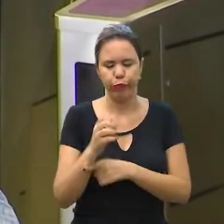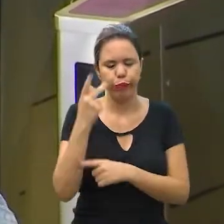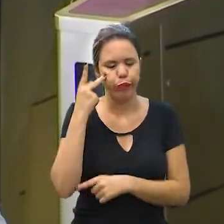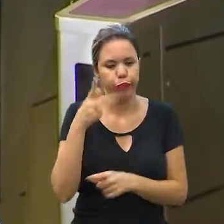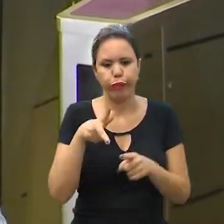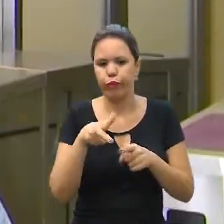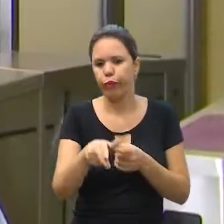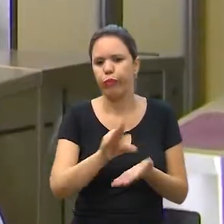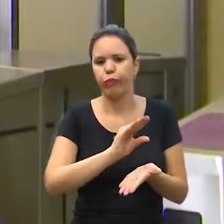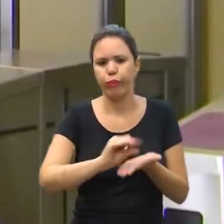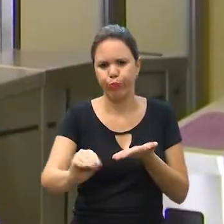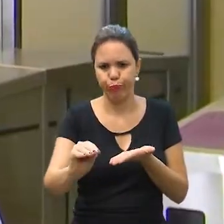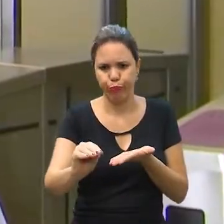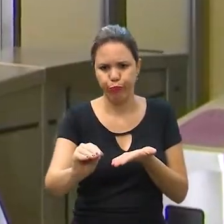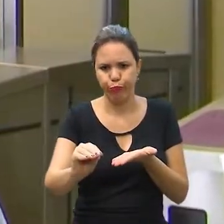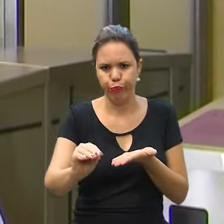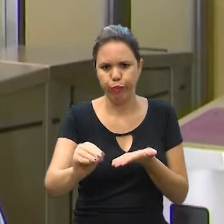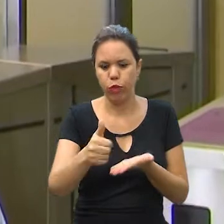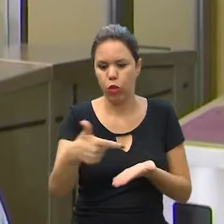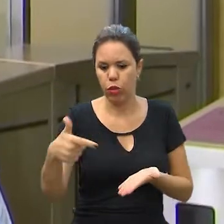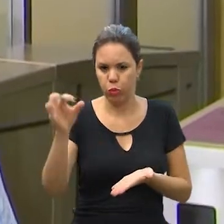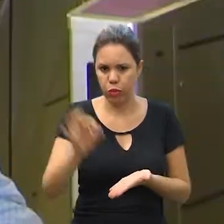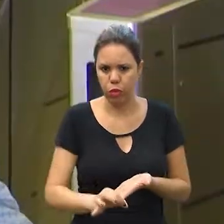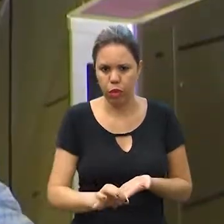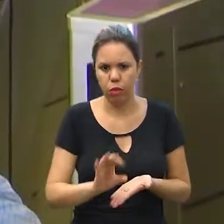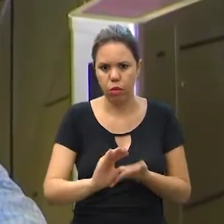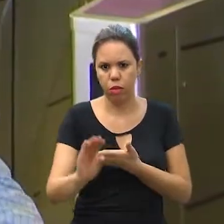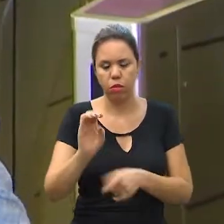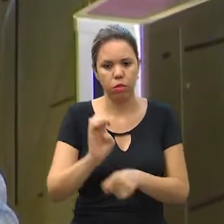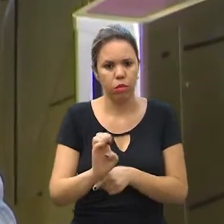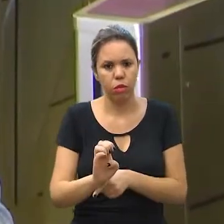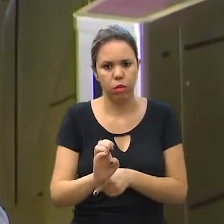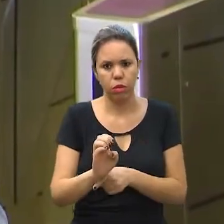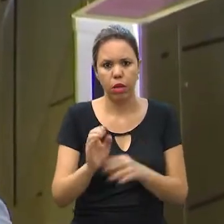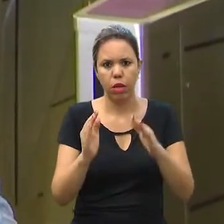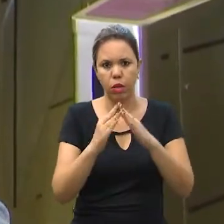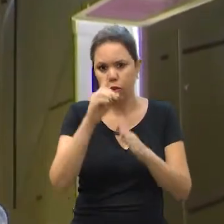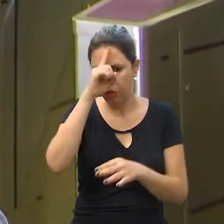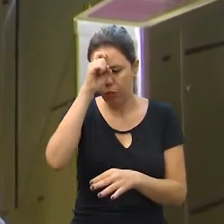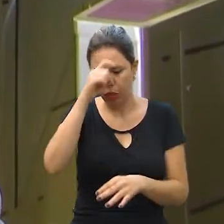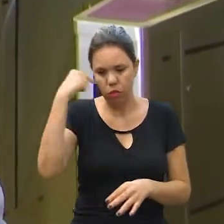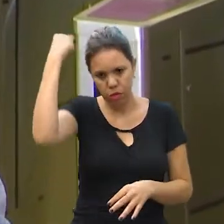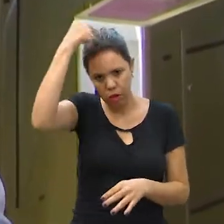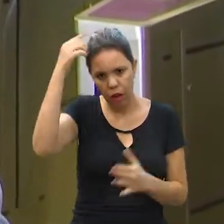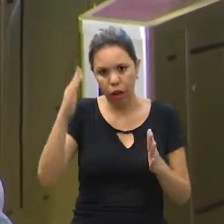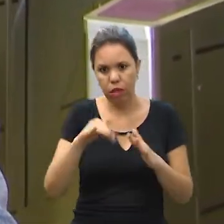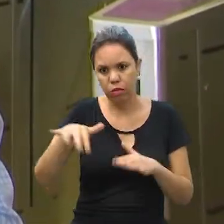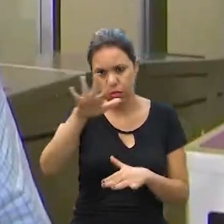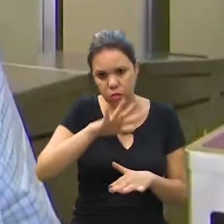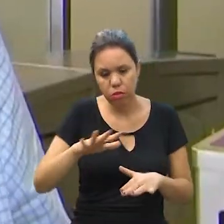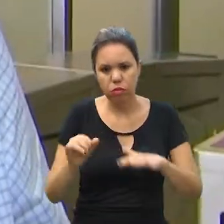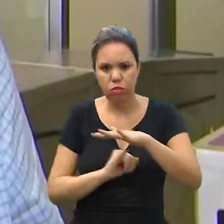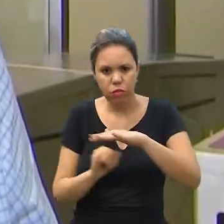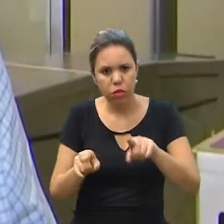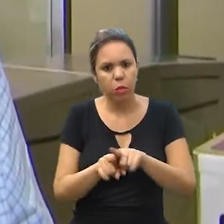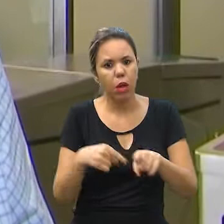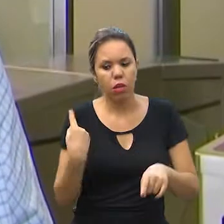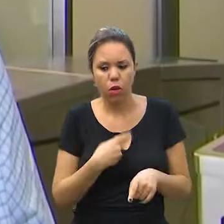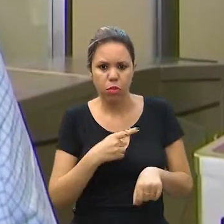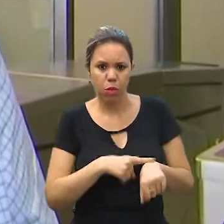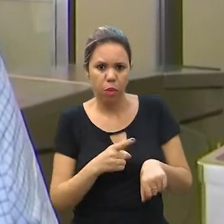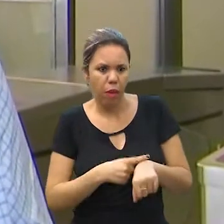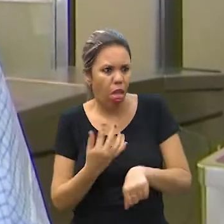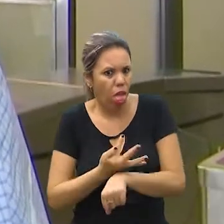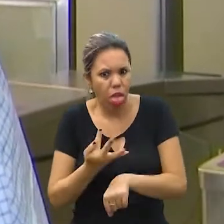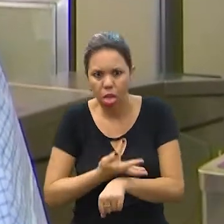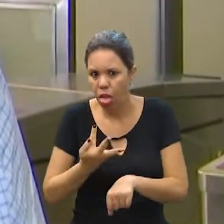Paulo, em que faz um corte de 12% no repasse estadual, a Santa Casa e hospitais e entidades filantrópicas. Num momento de pandemia, onde